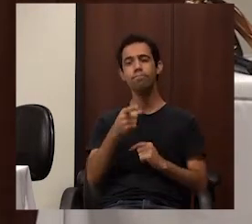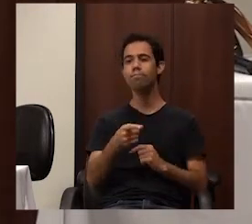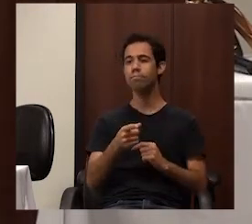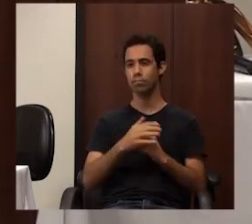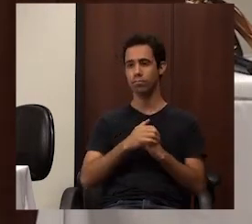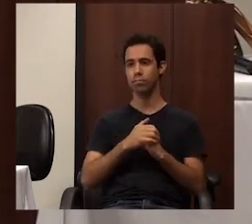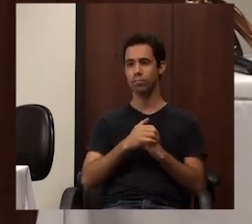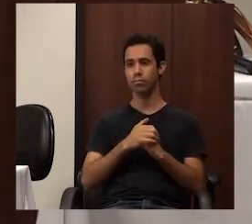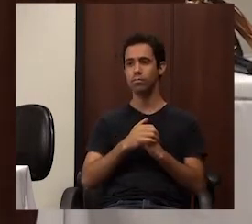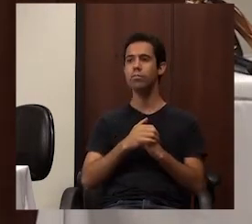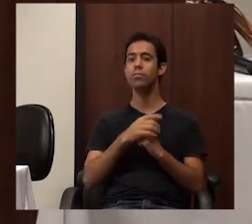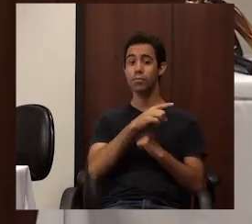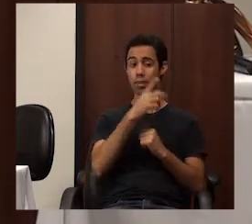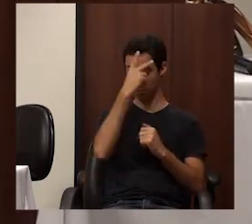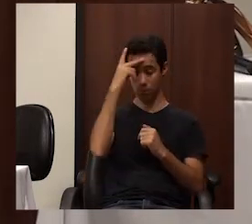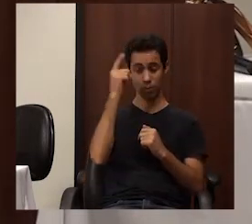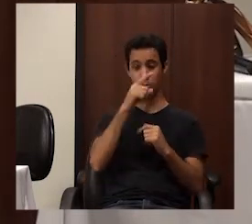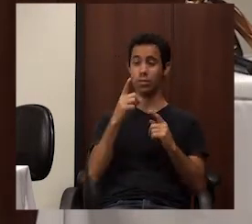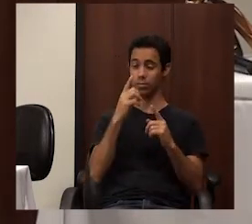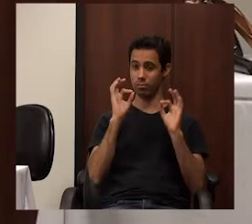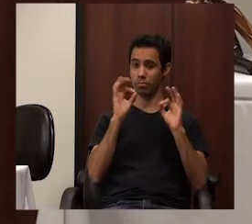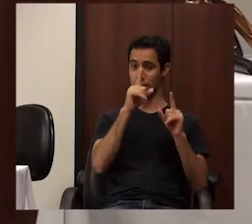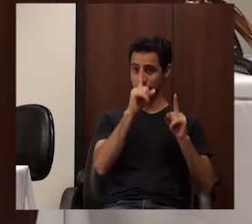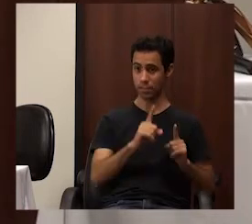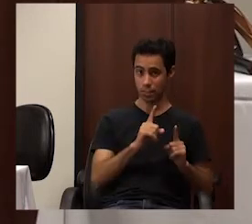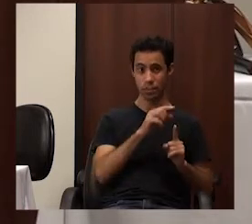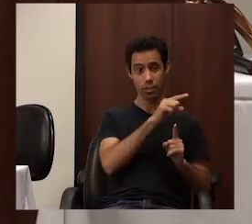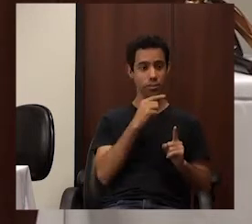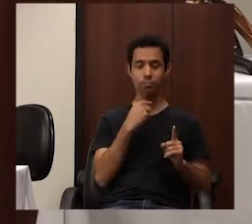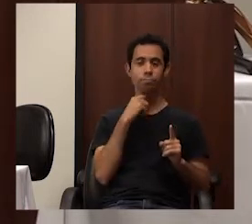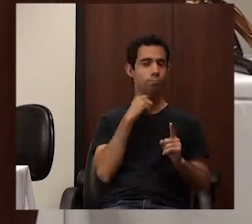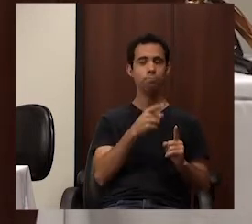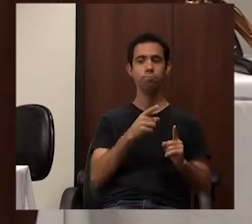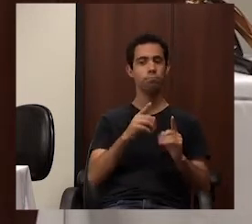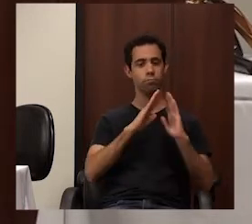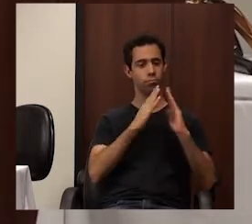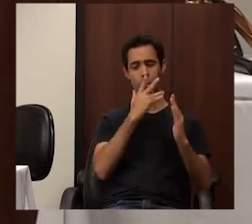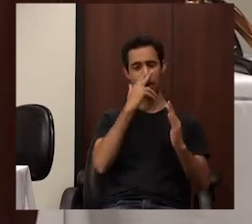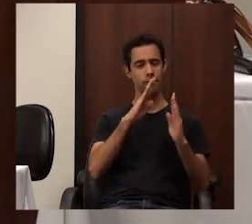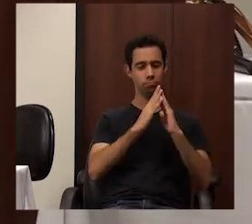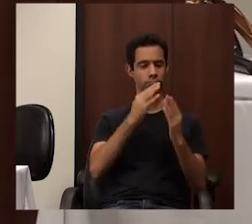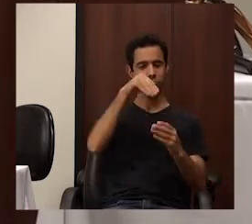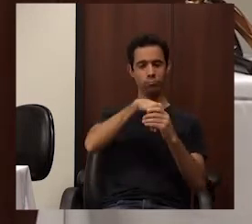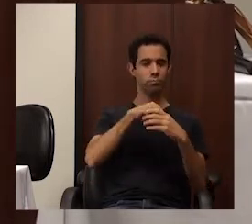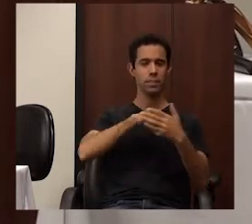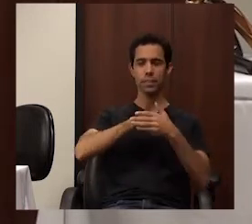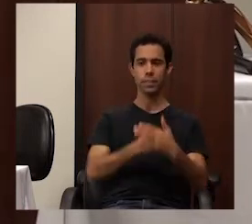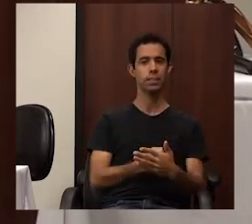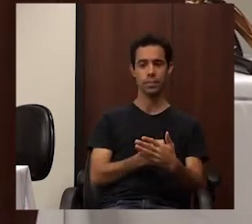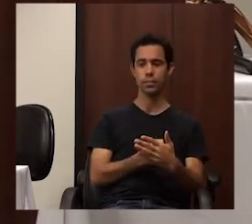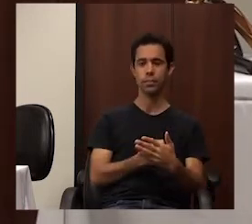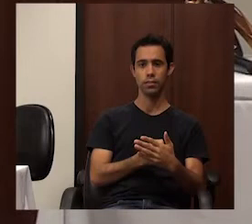acaba prisioneira ou na sua casa ou num estabelecimento sem nenhuma oportunidade de convivência